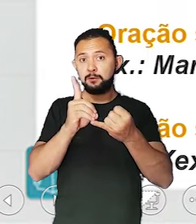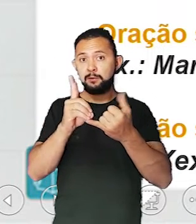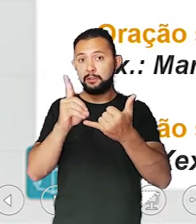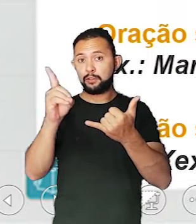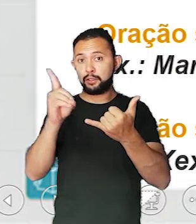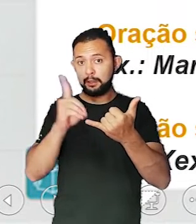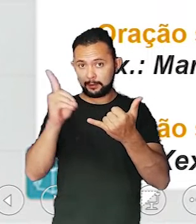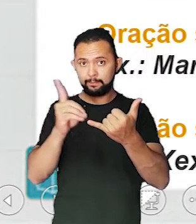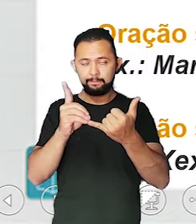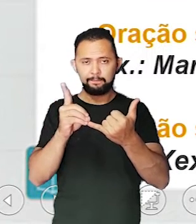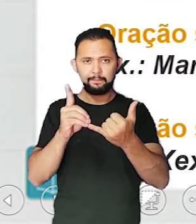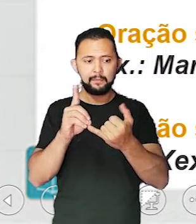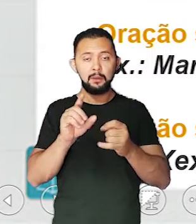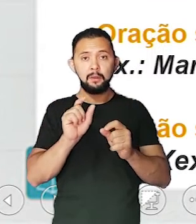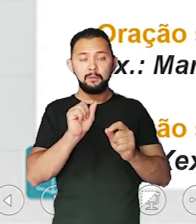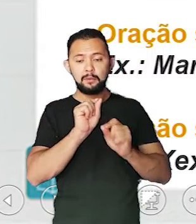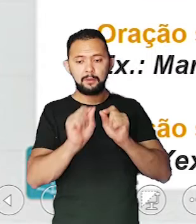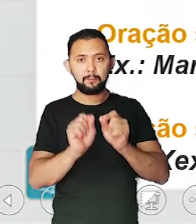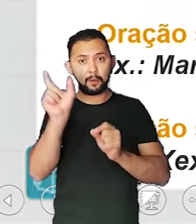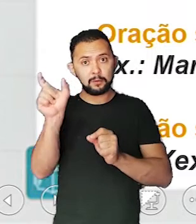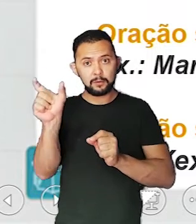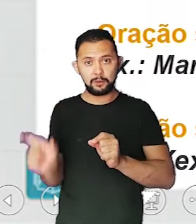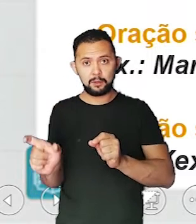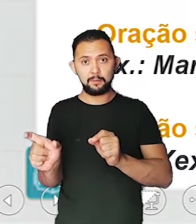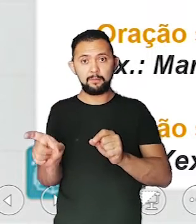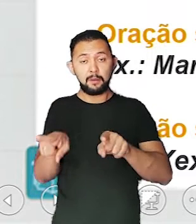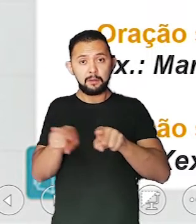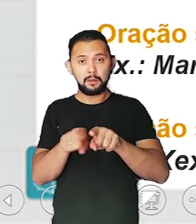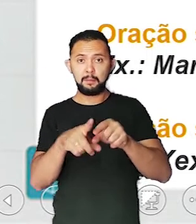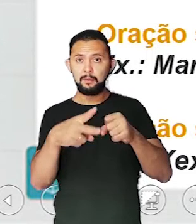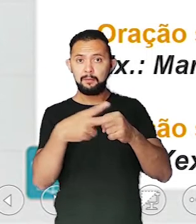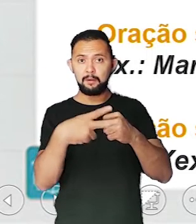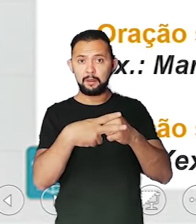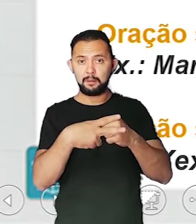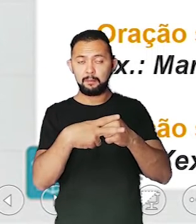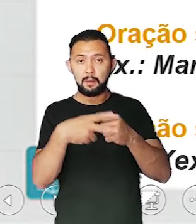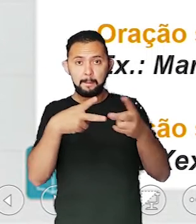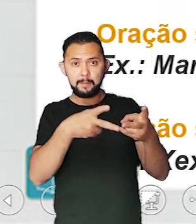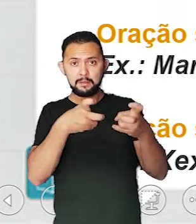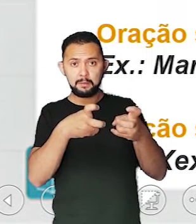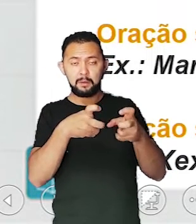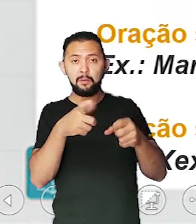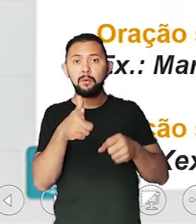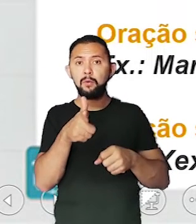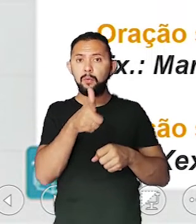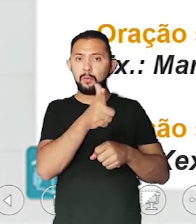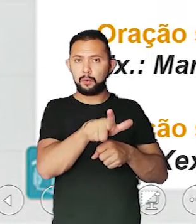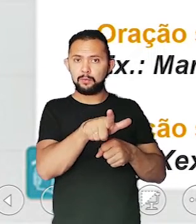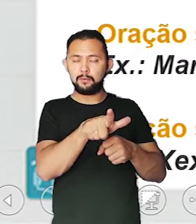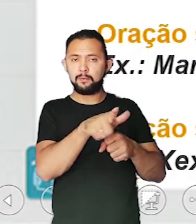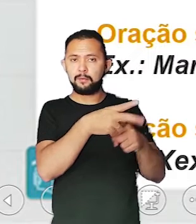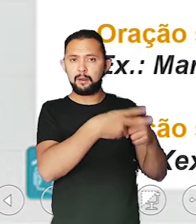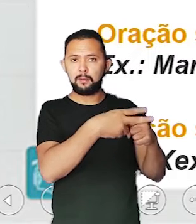sujeito, certo? Tem o verbo, percebeu. Tem o outro verbo, chegou. 2 verbos, tem o período